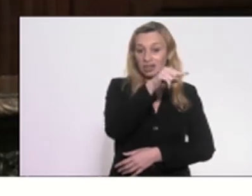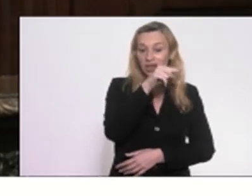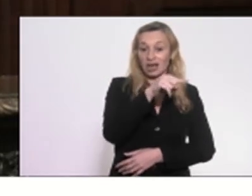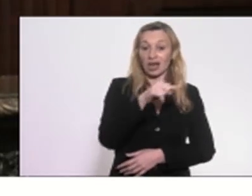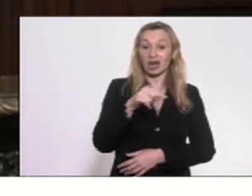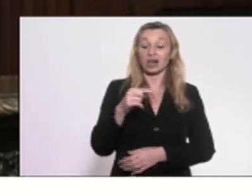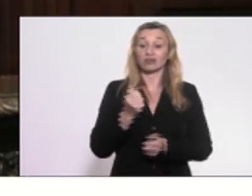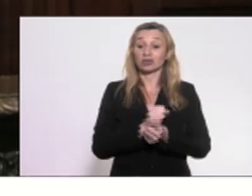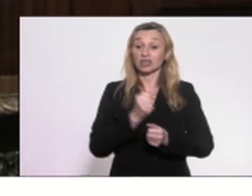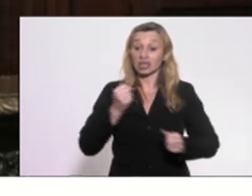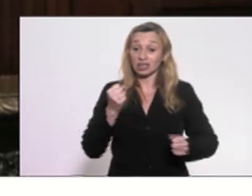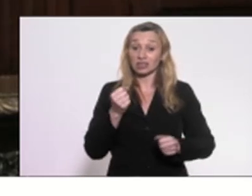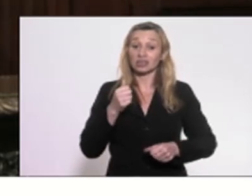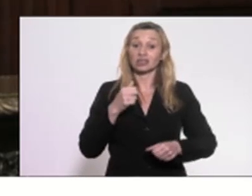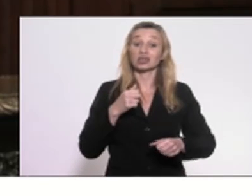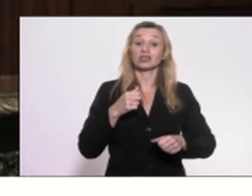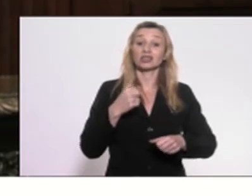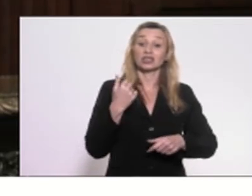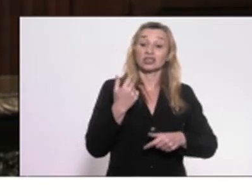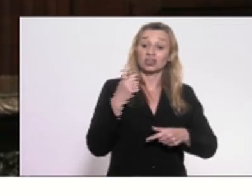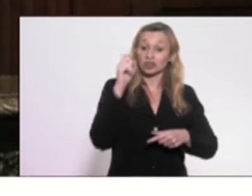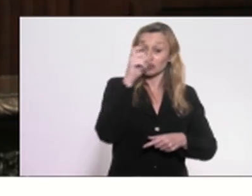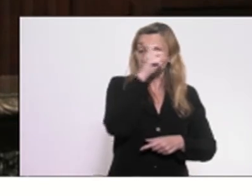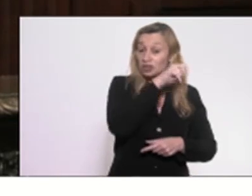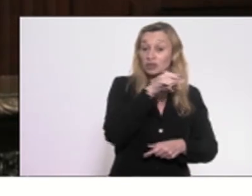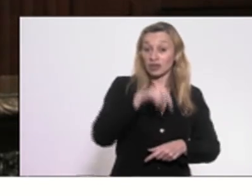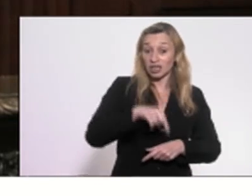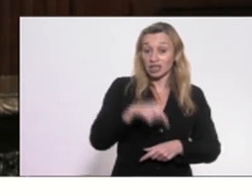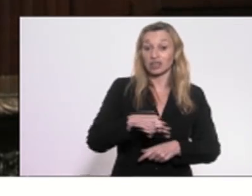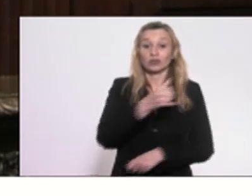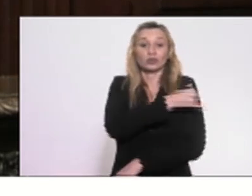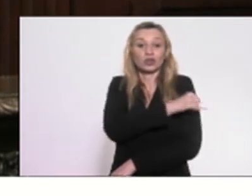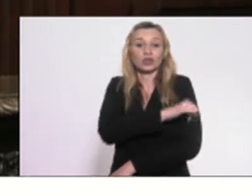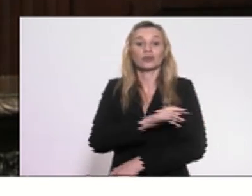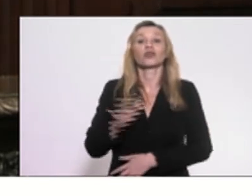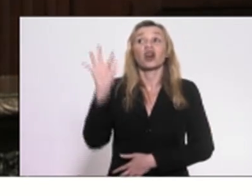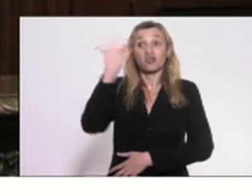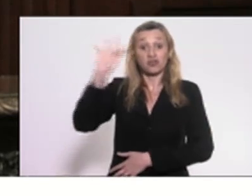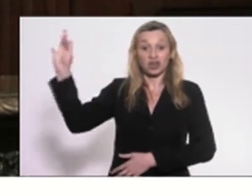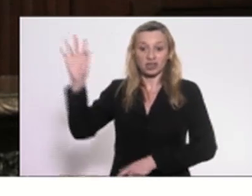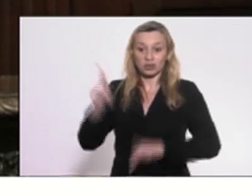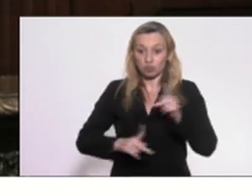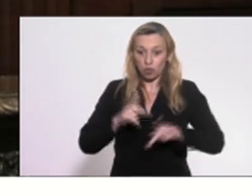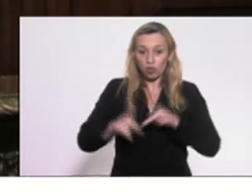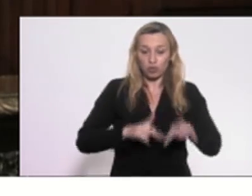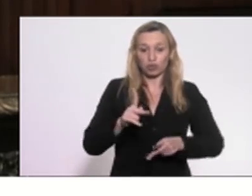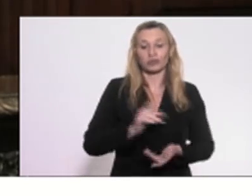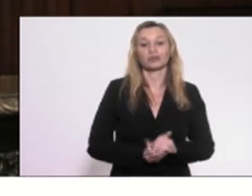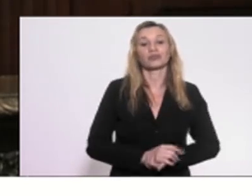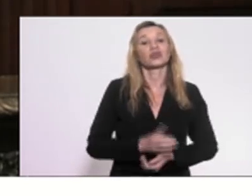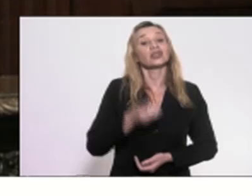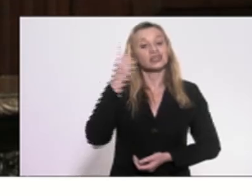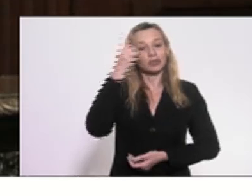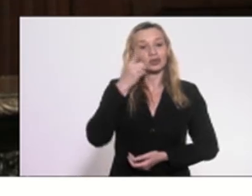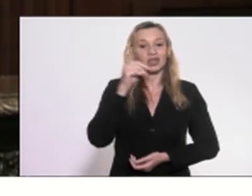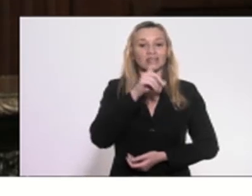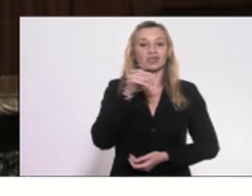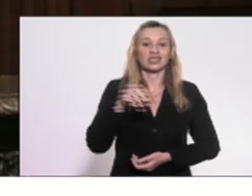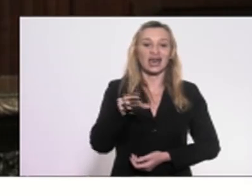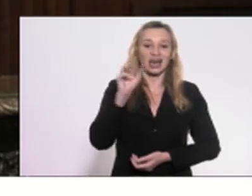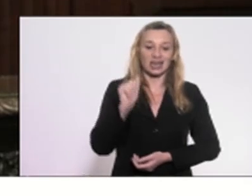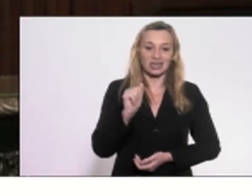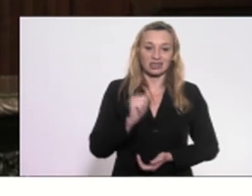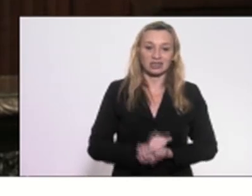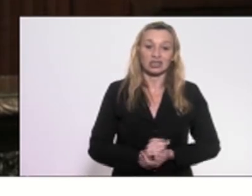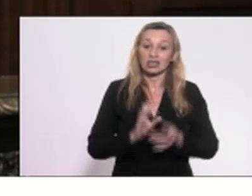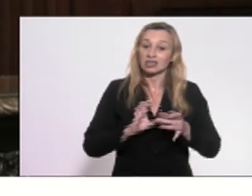de Janeiro. E a França, o povo francês, deputado Zaca, nos